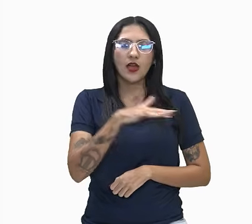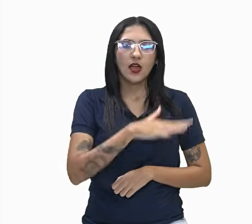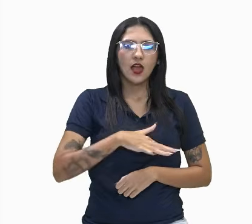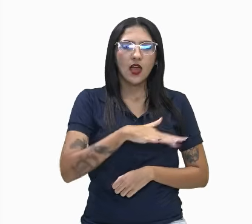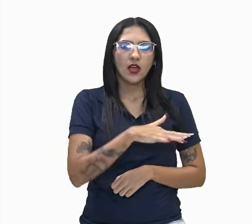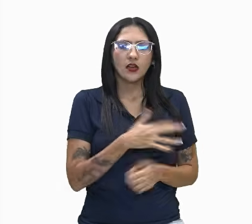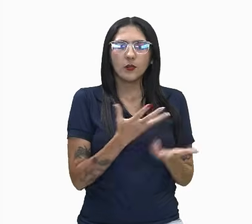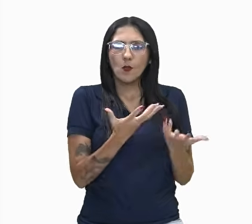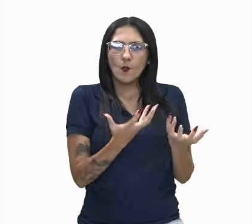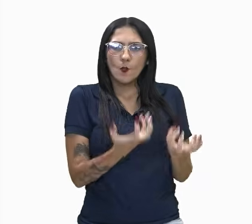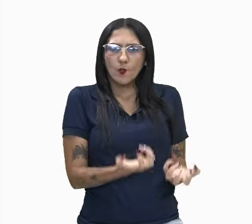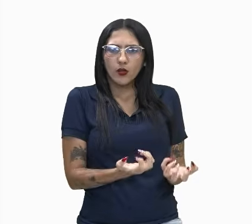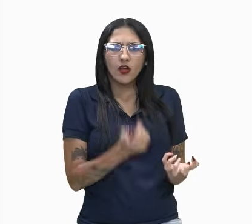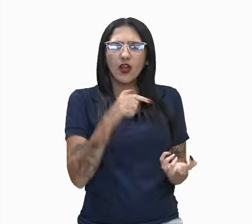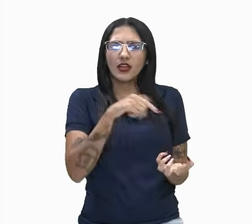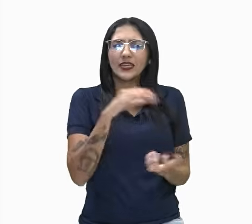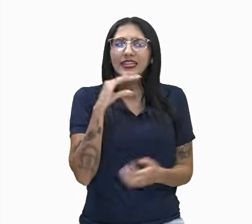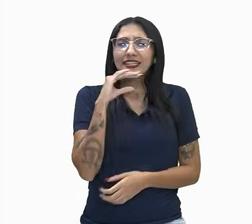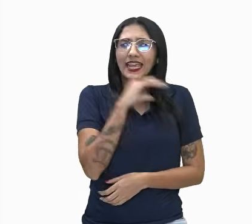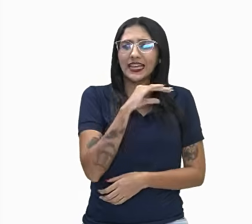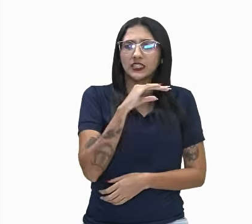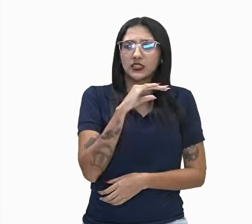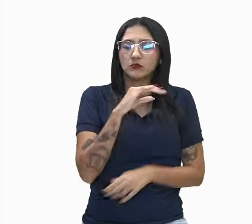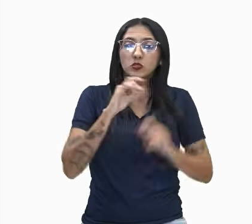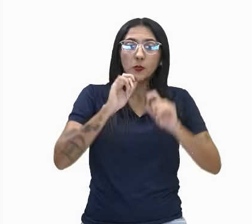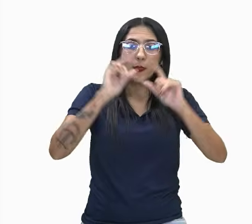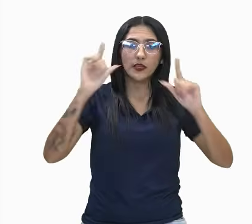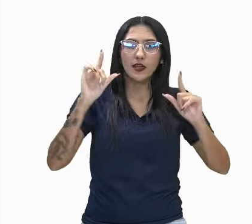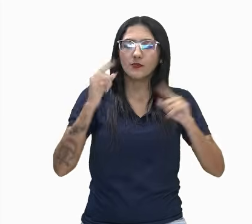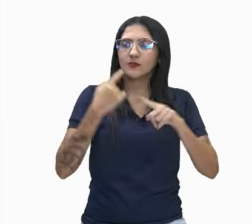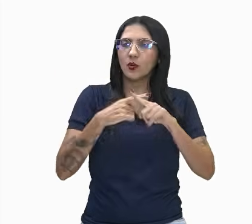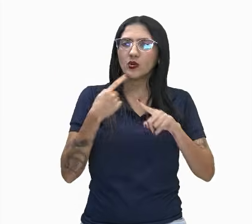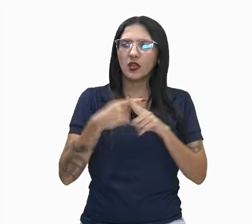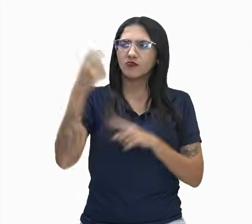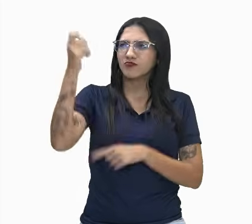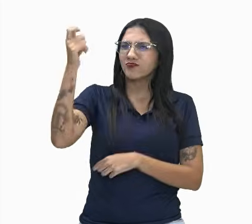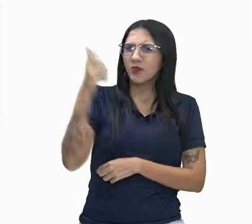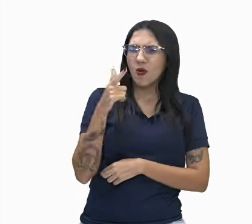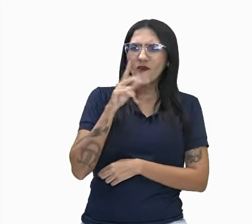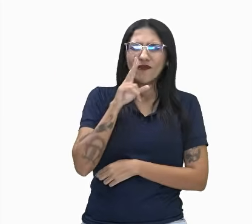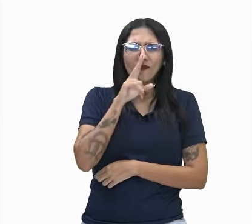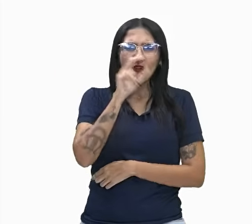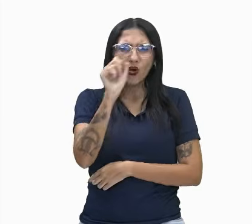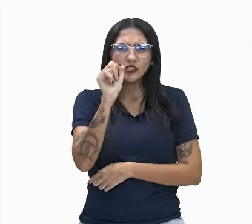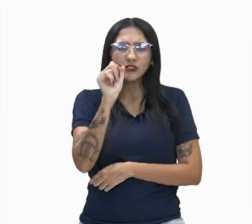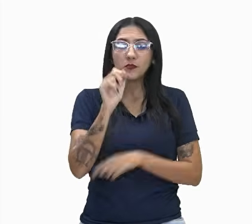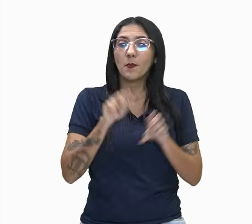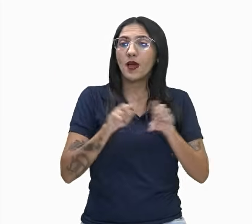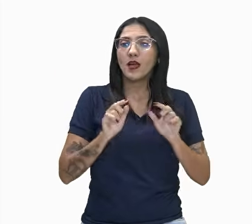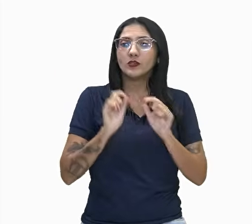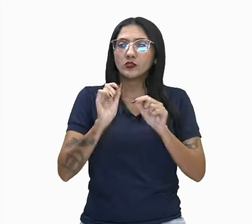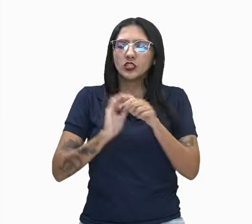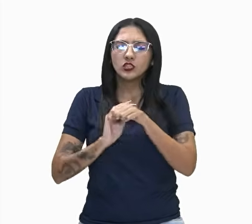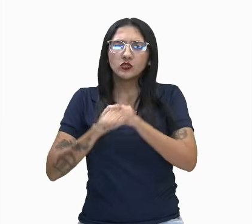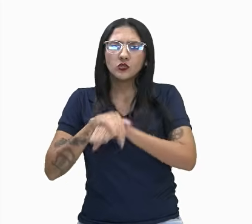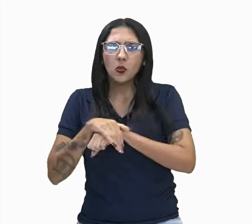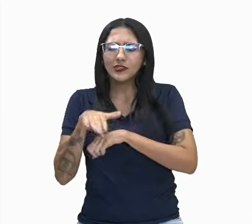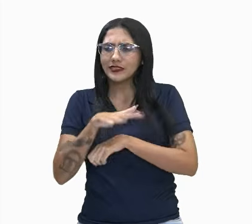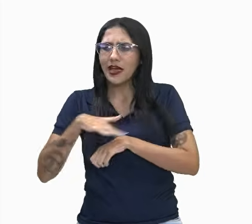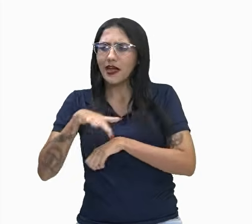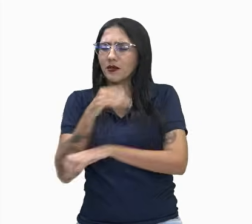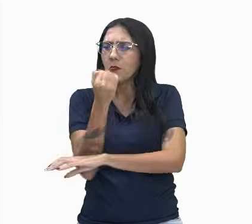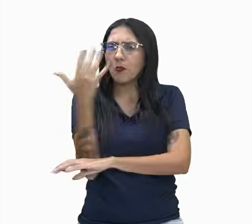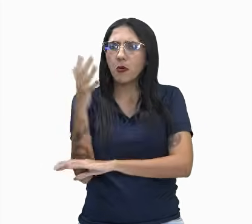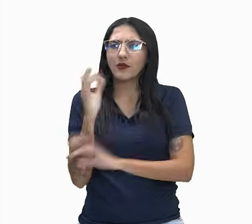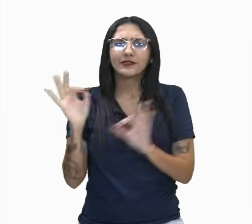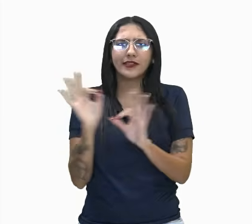deserto ele é muito quente durante o dia por causa da radiação solar, porém, quando chega à noite, como é desértico, não tem vegetação